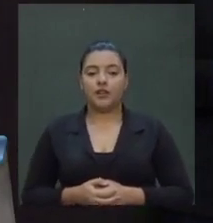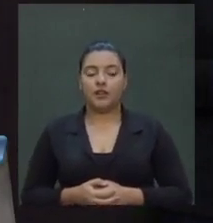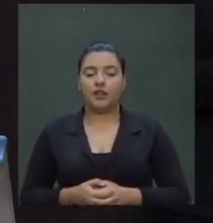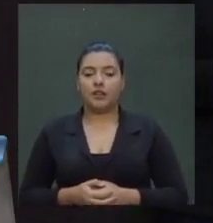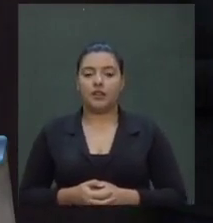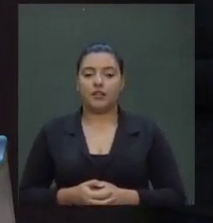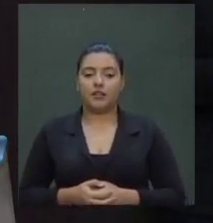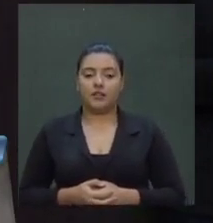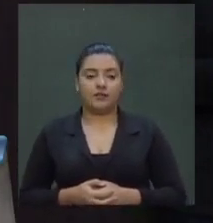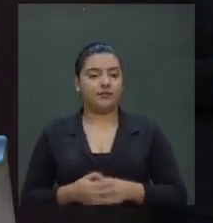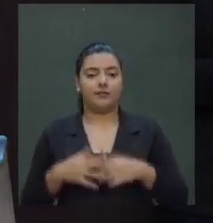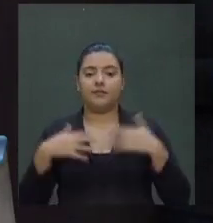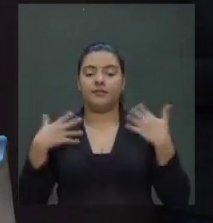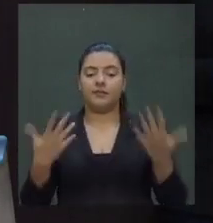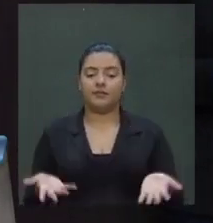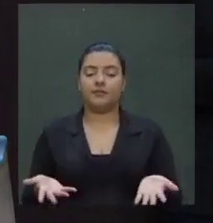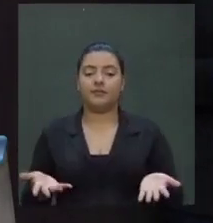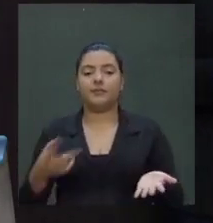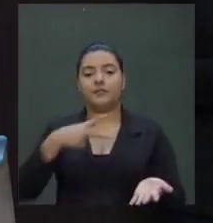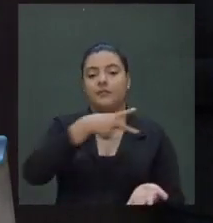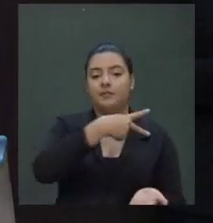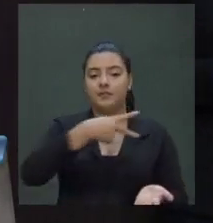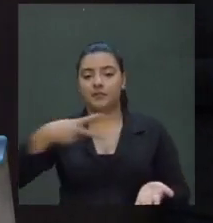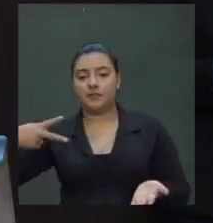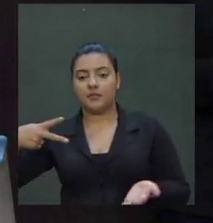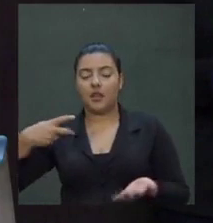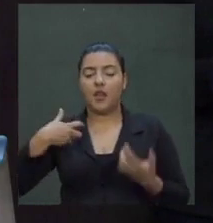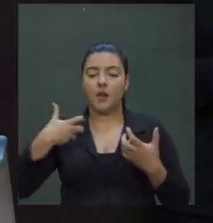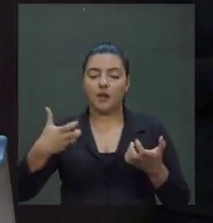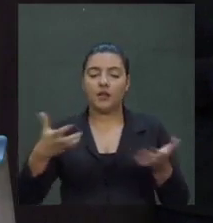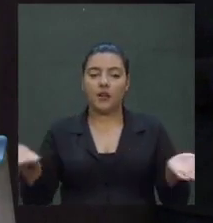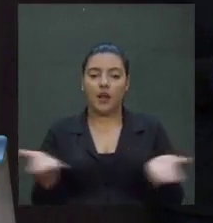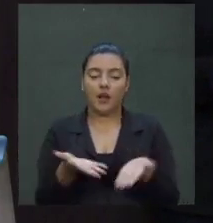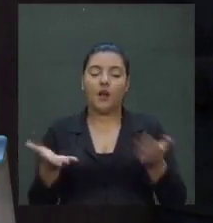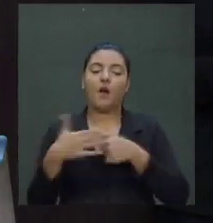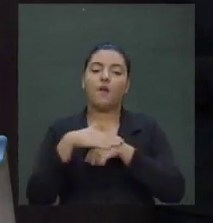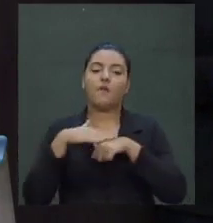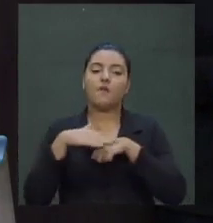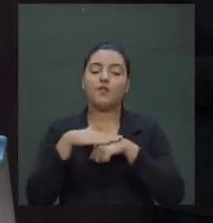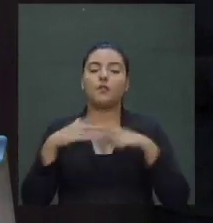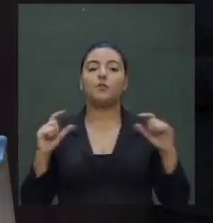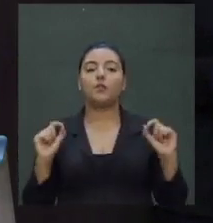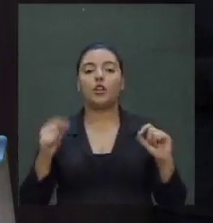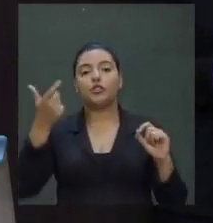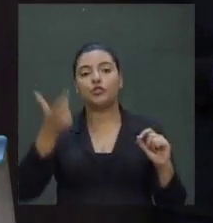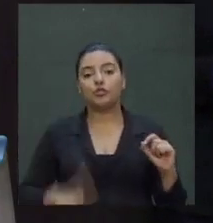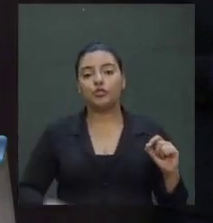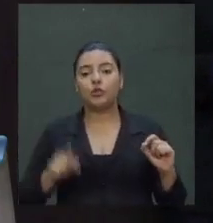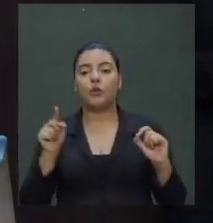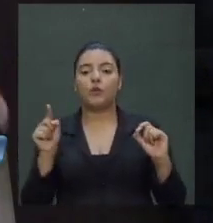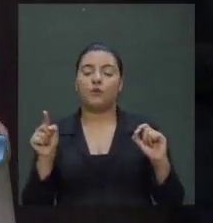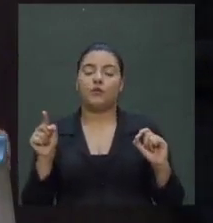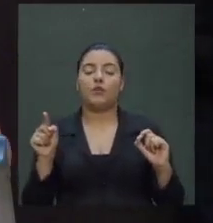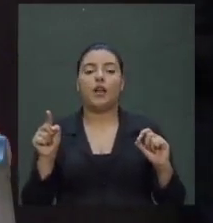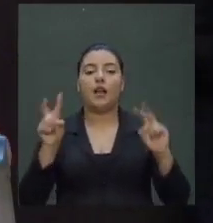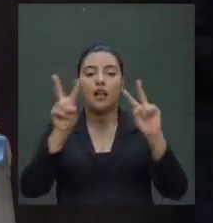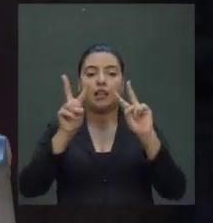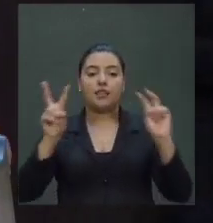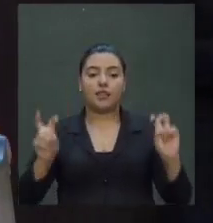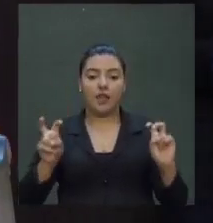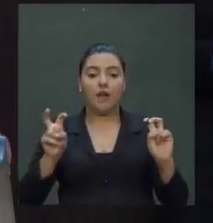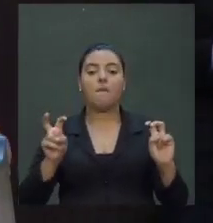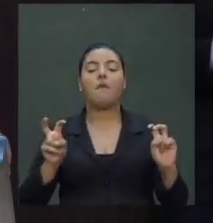Mas, senhor presidente, eu queria tratar aqui, mais uma vez, de um dos